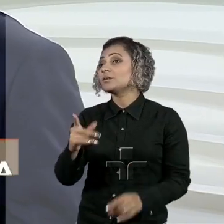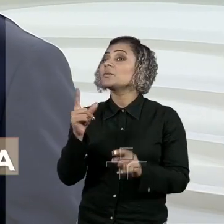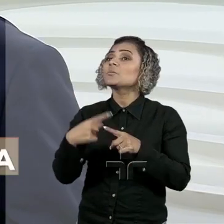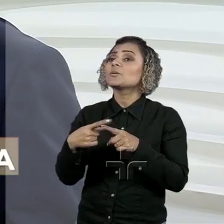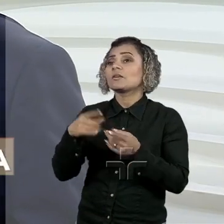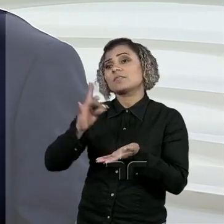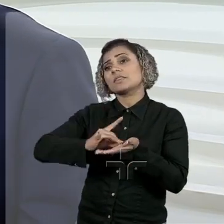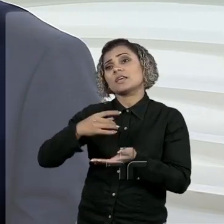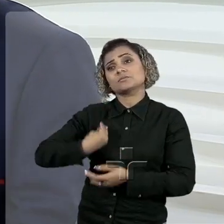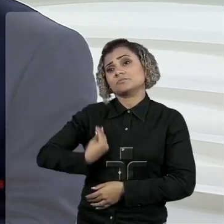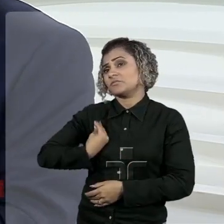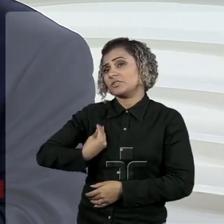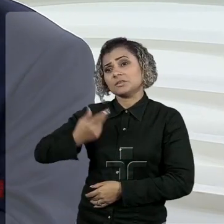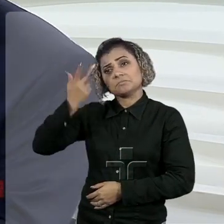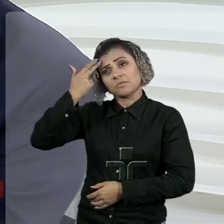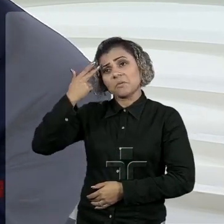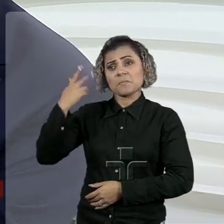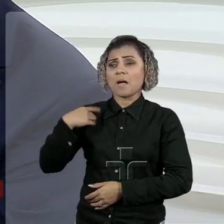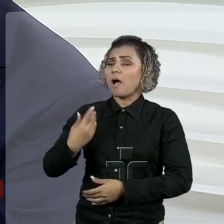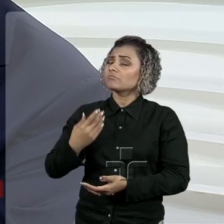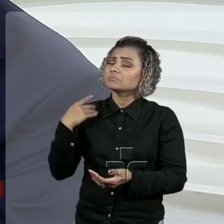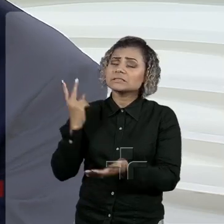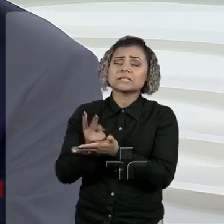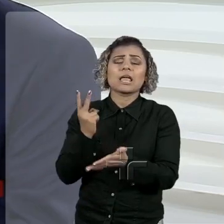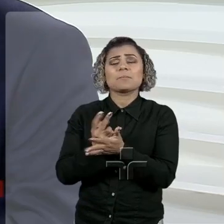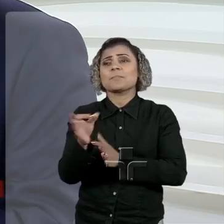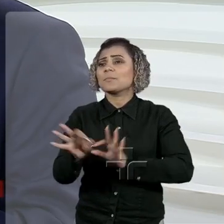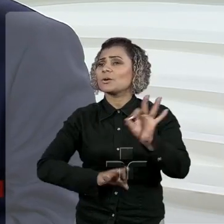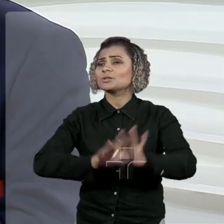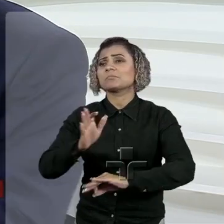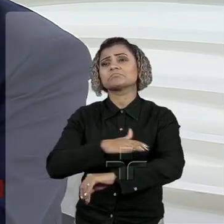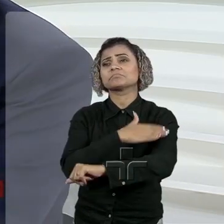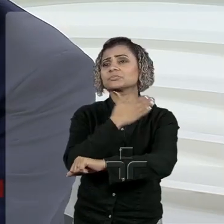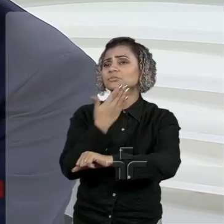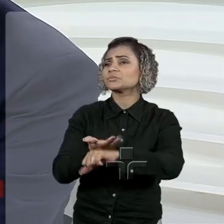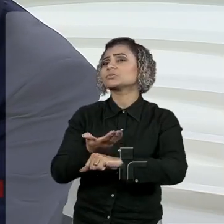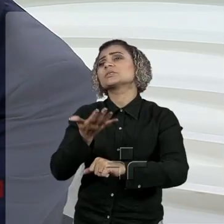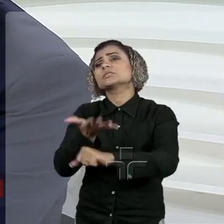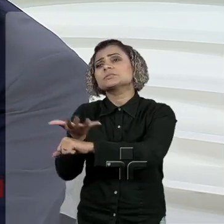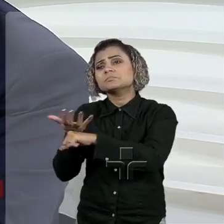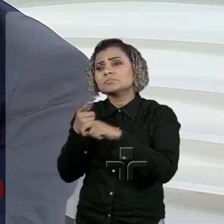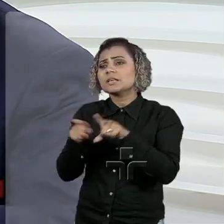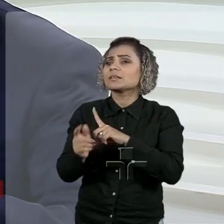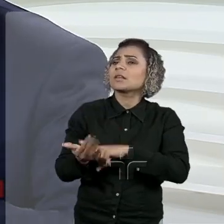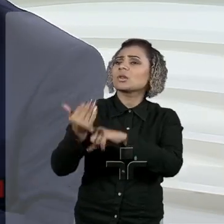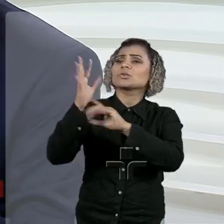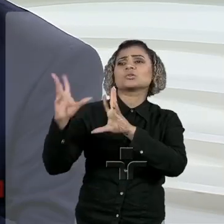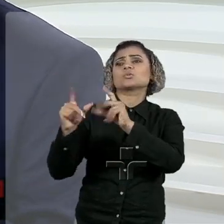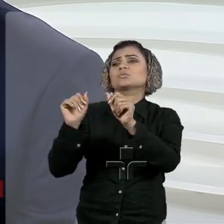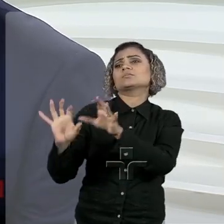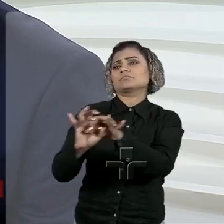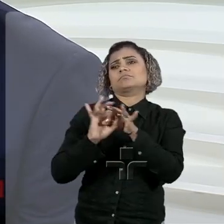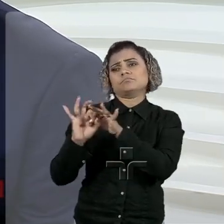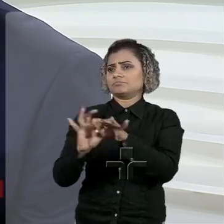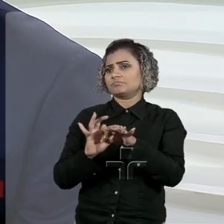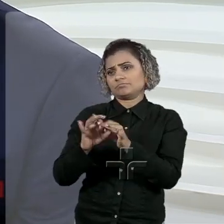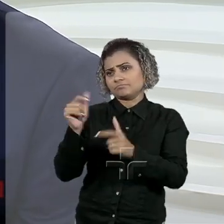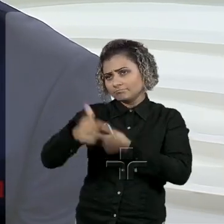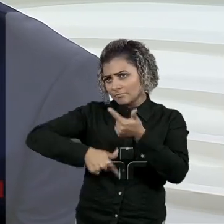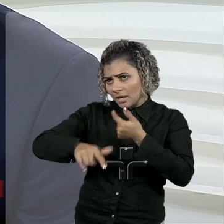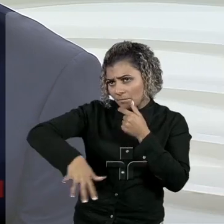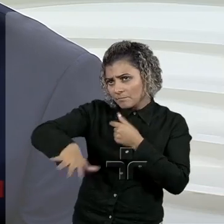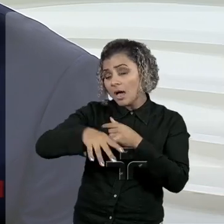tão presente na minha vida, que o conjunto do projeto de vida, das eletivas, com a tecnologia e mais tudo aquilo que a gente faz dentro